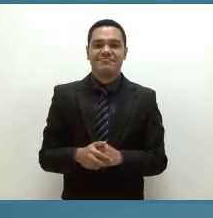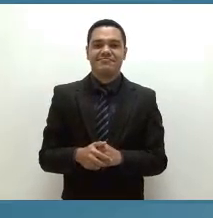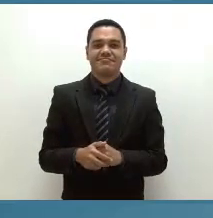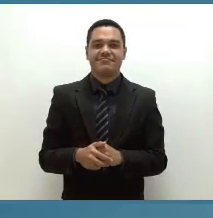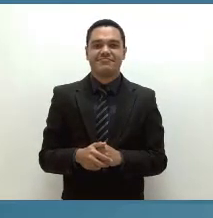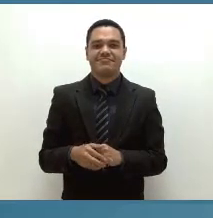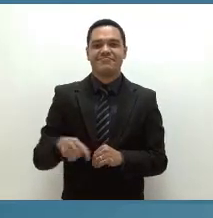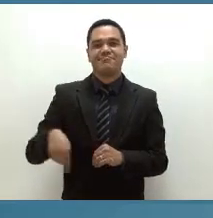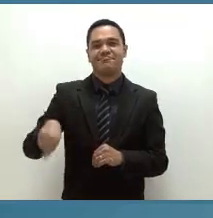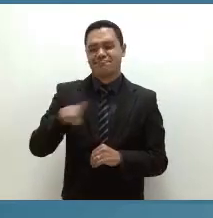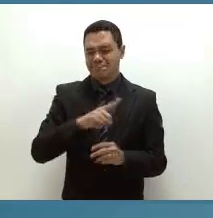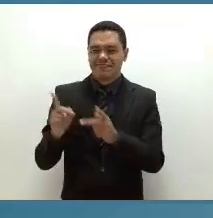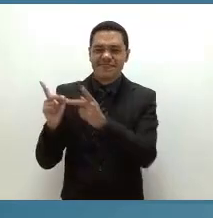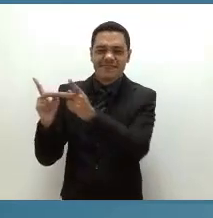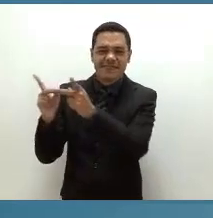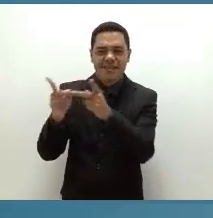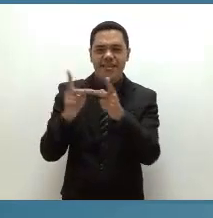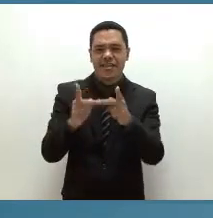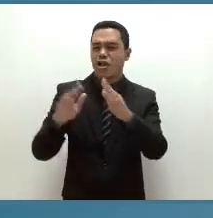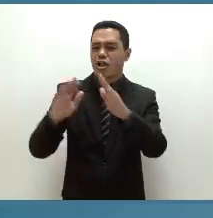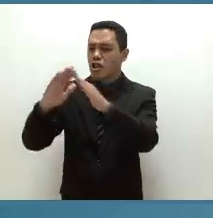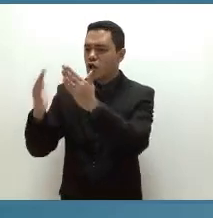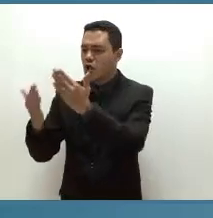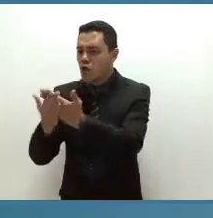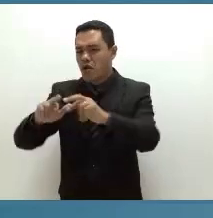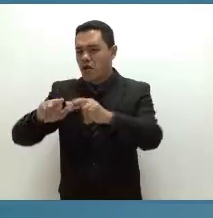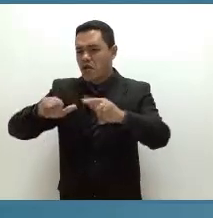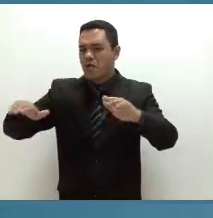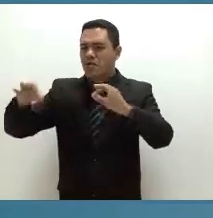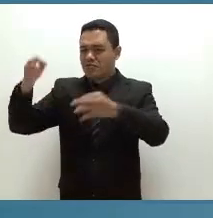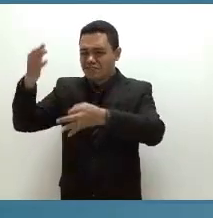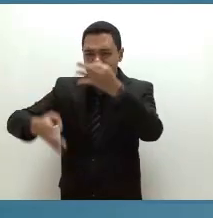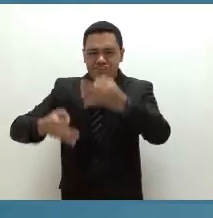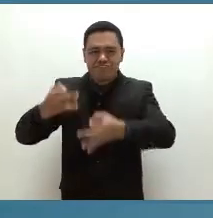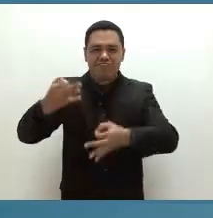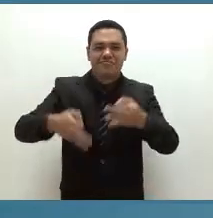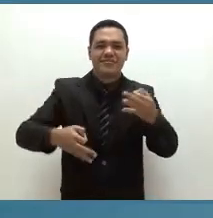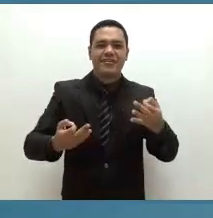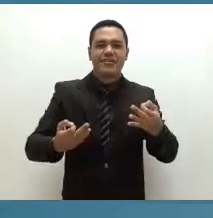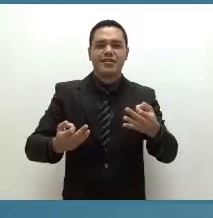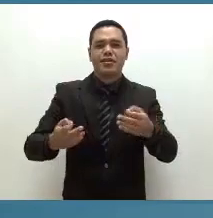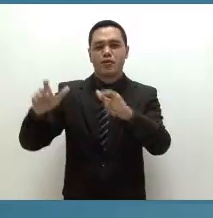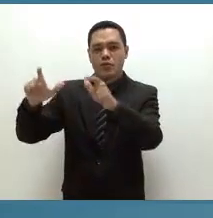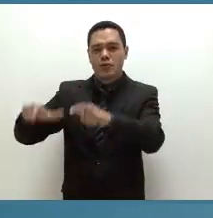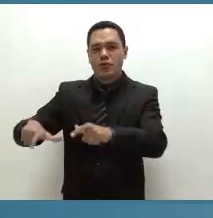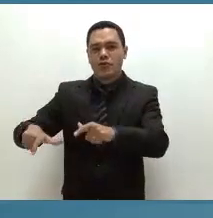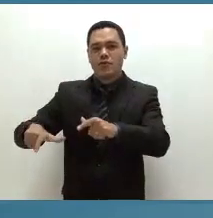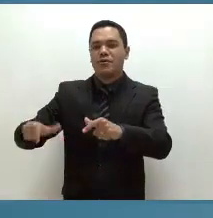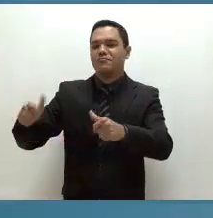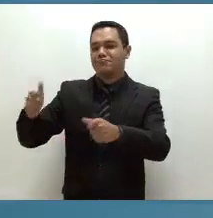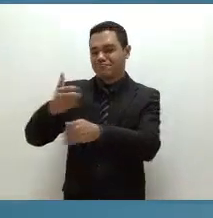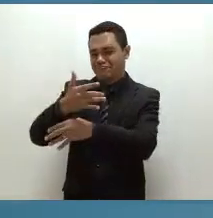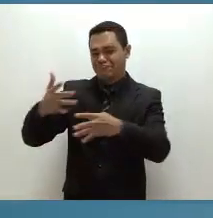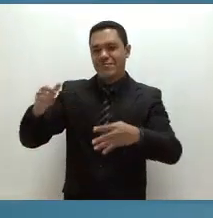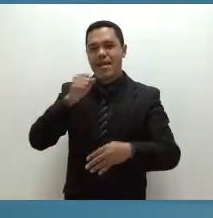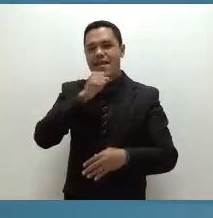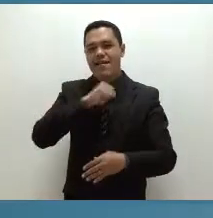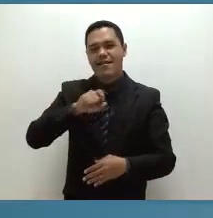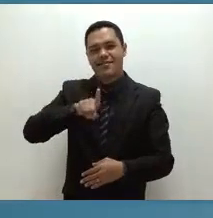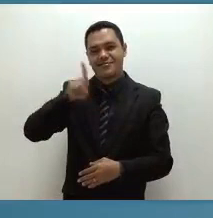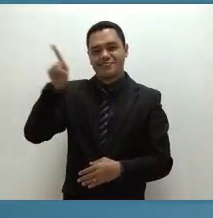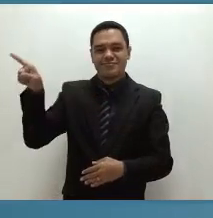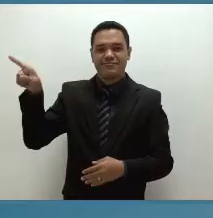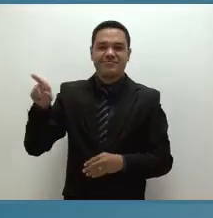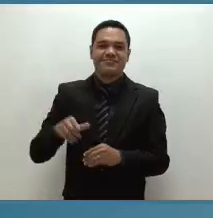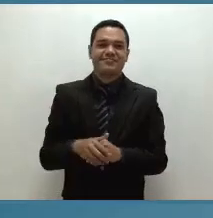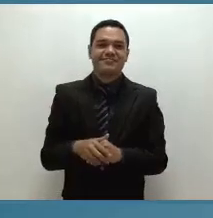concorridas visitas à Escola Judicial, Complexo Judiciário da Cidade Velha e ao Edifício Sede, com a